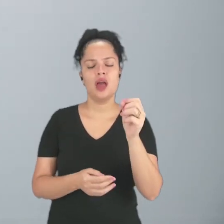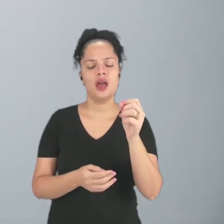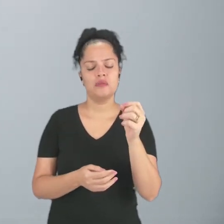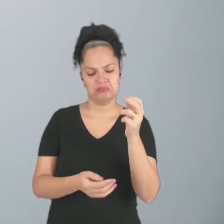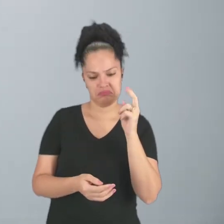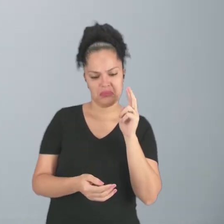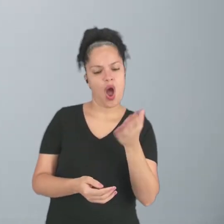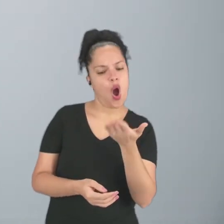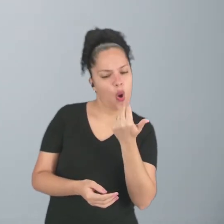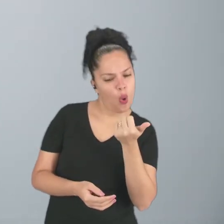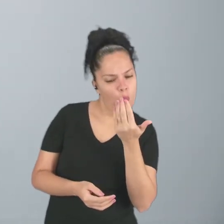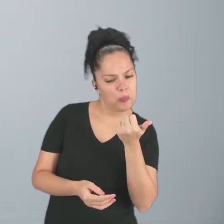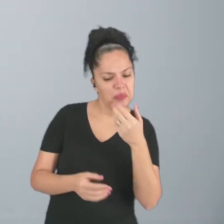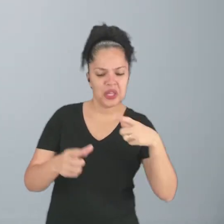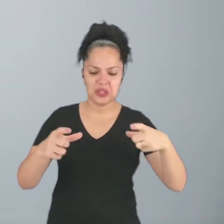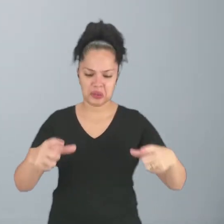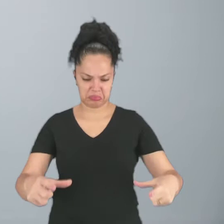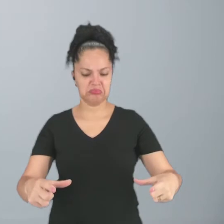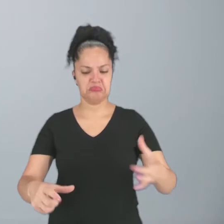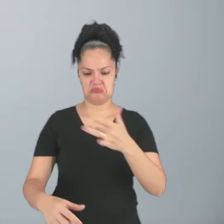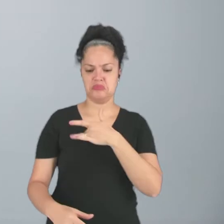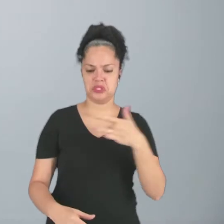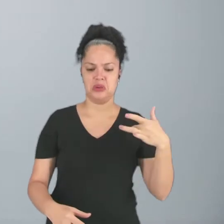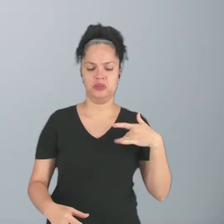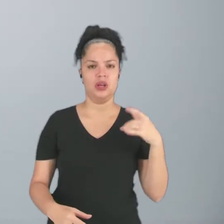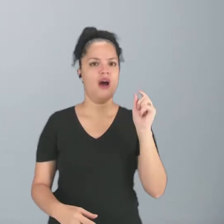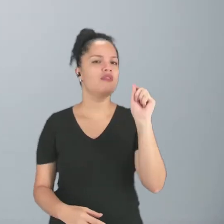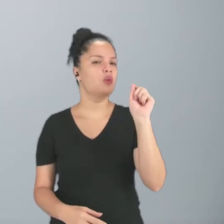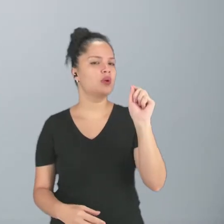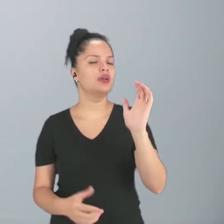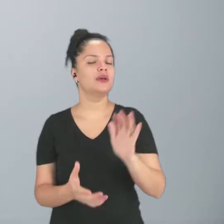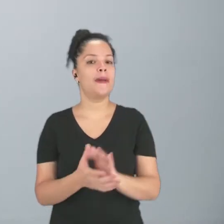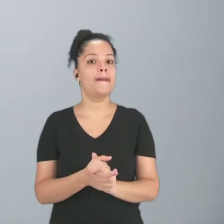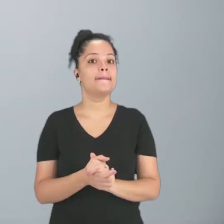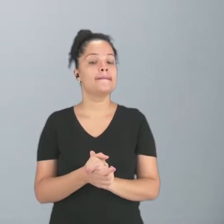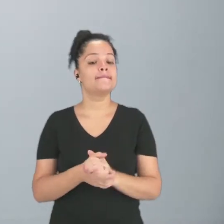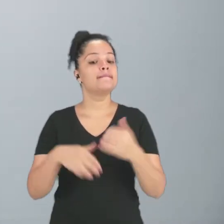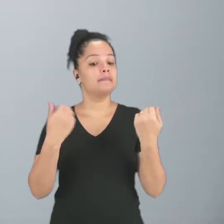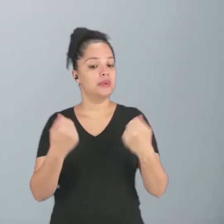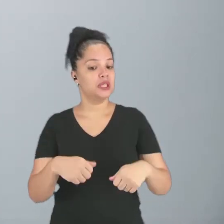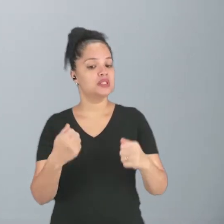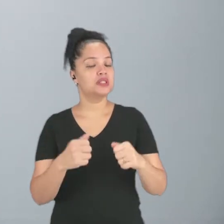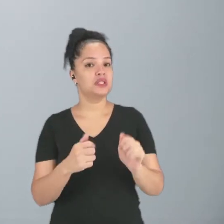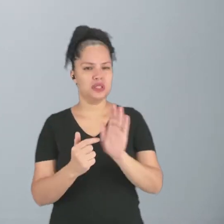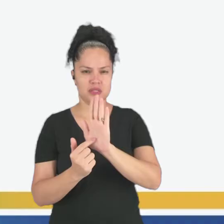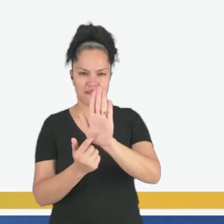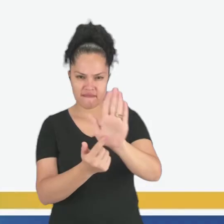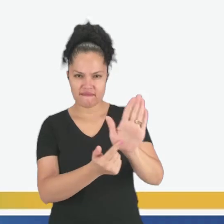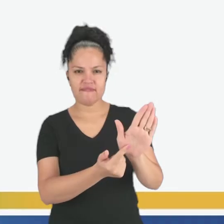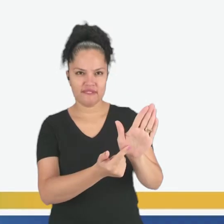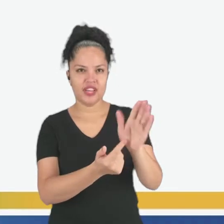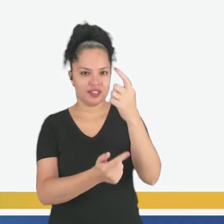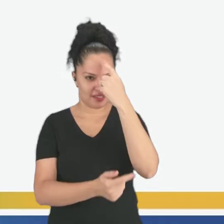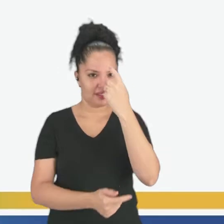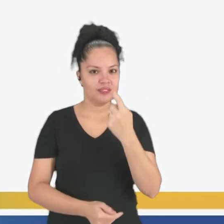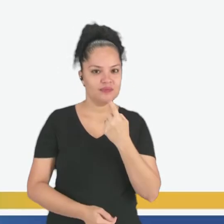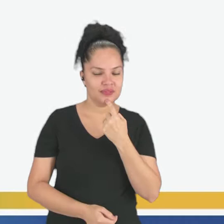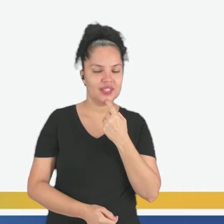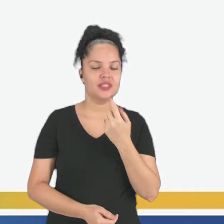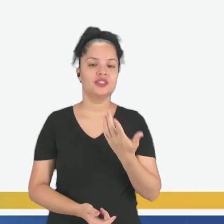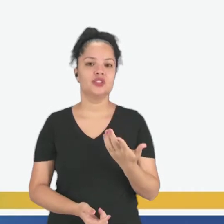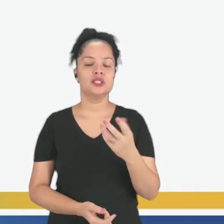Para nós termos uma alimentação saudável, um prato saudável, ele tem que ser mais ou menos como está mostrando a imagem para vocês.